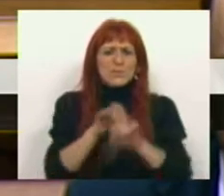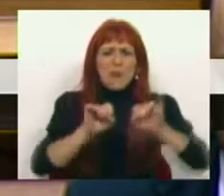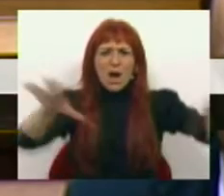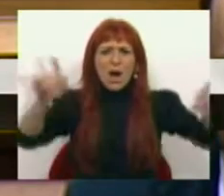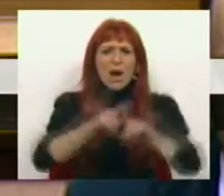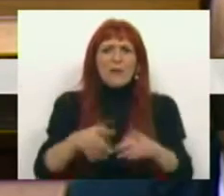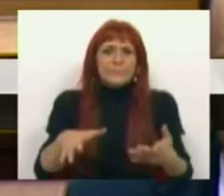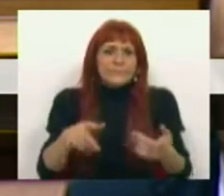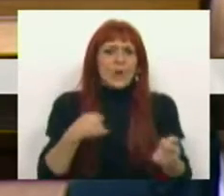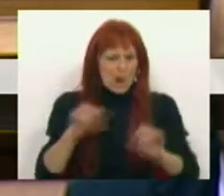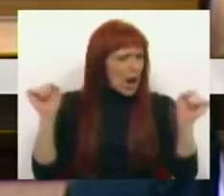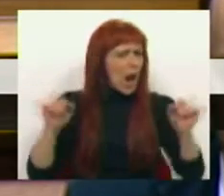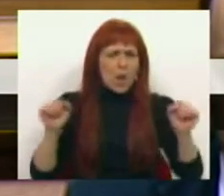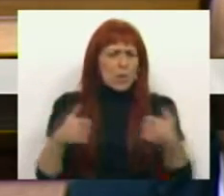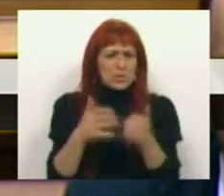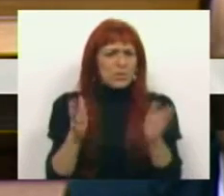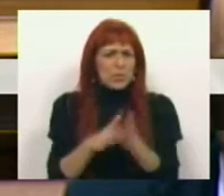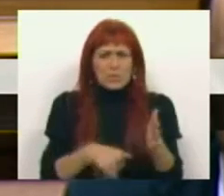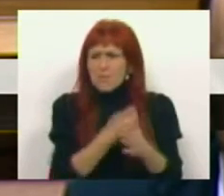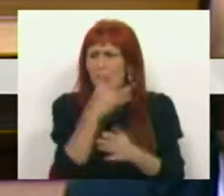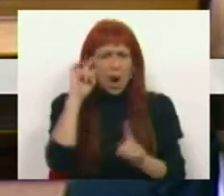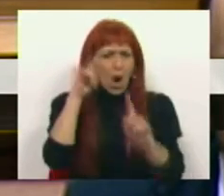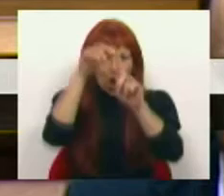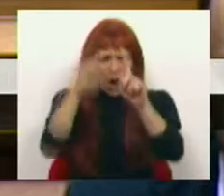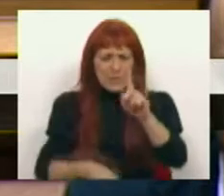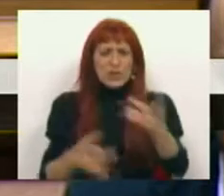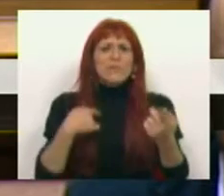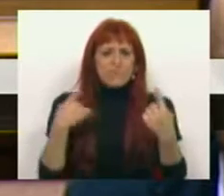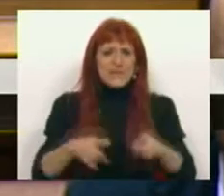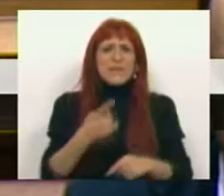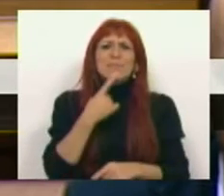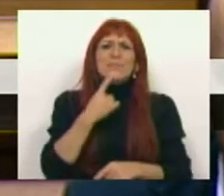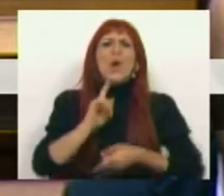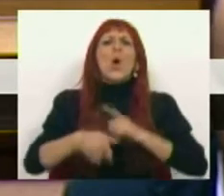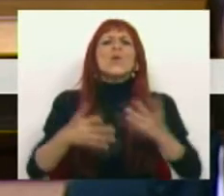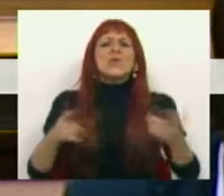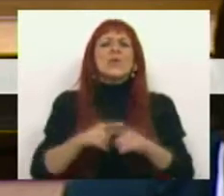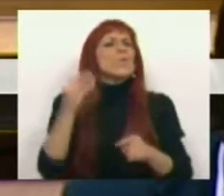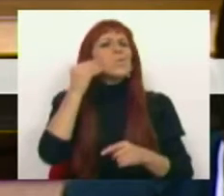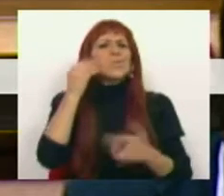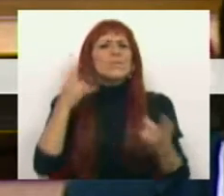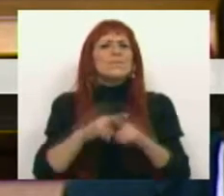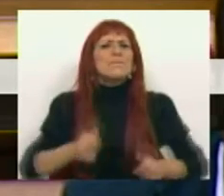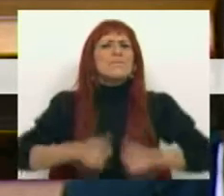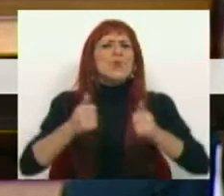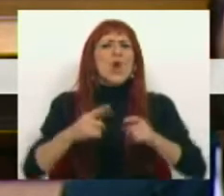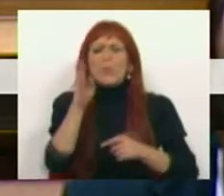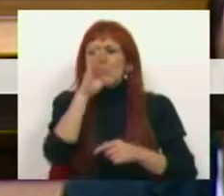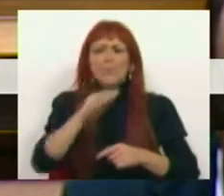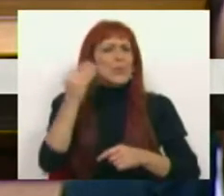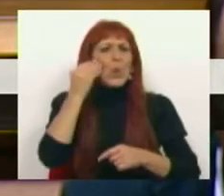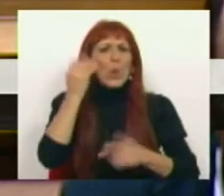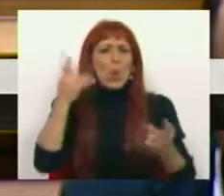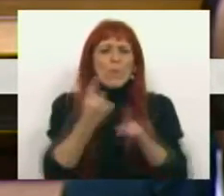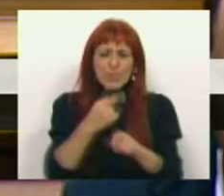dos riscos à saúde, estamos de acordo com todos estes objetivos. Temos que perceber a forma de melhor os